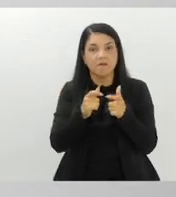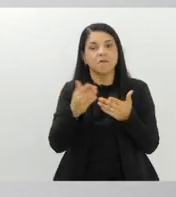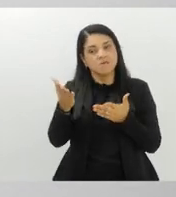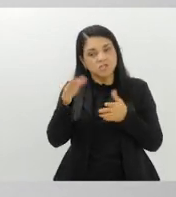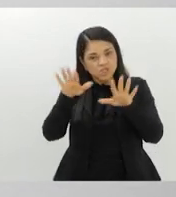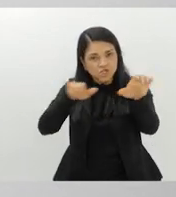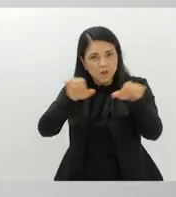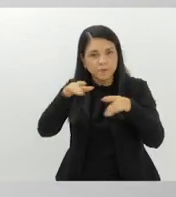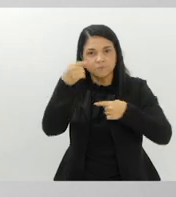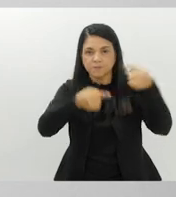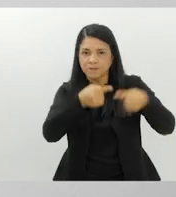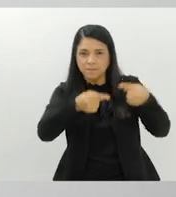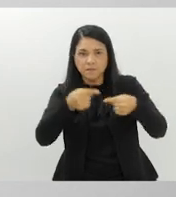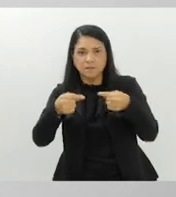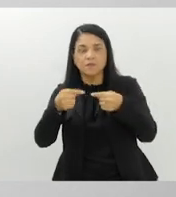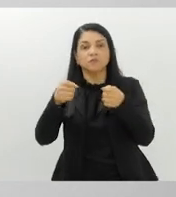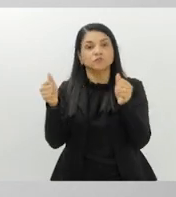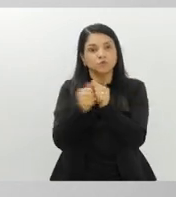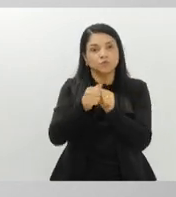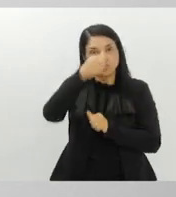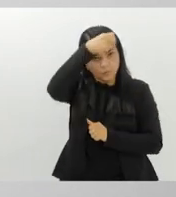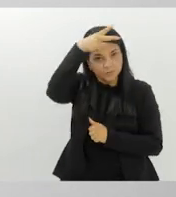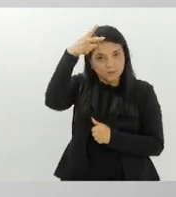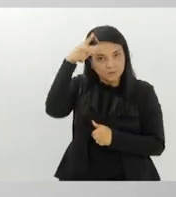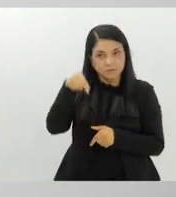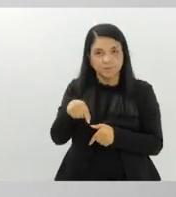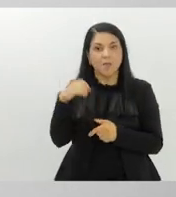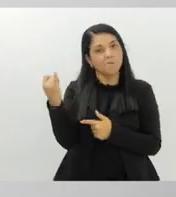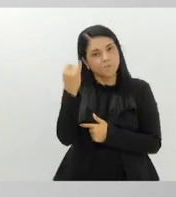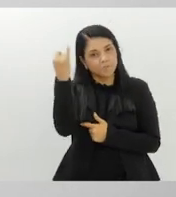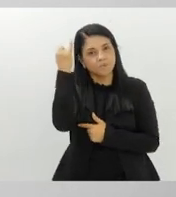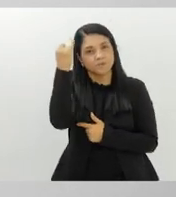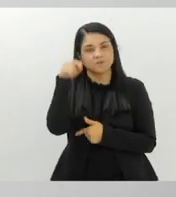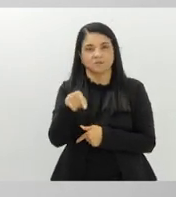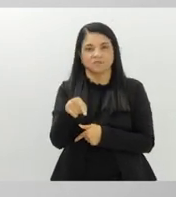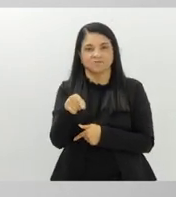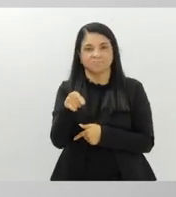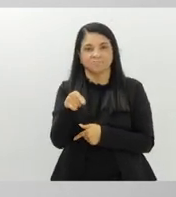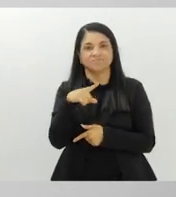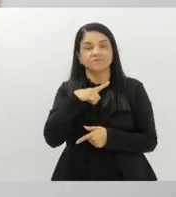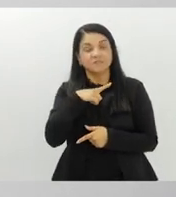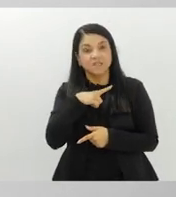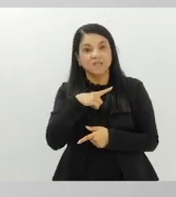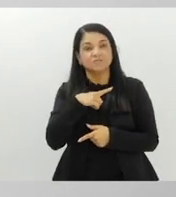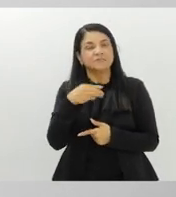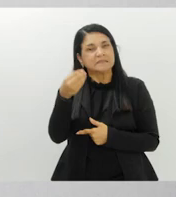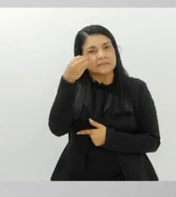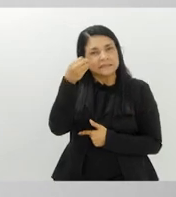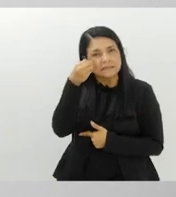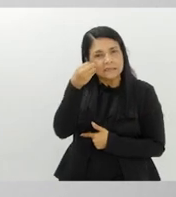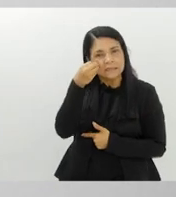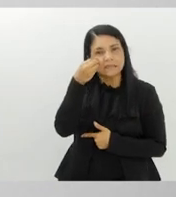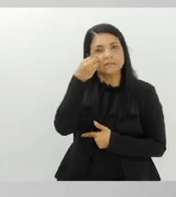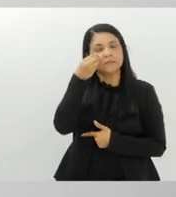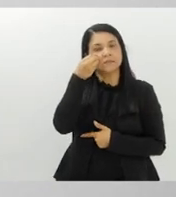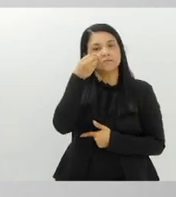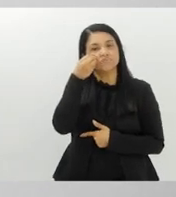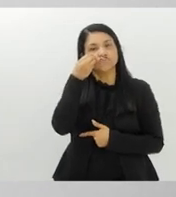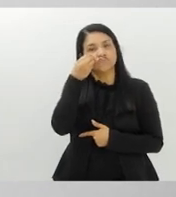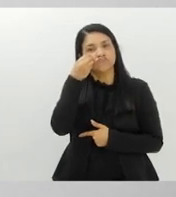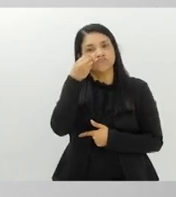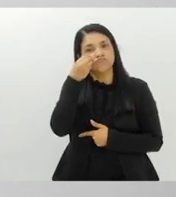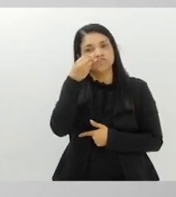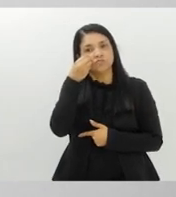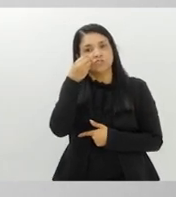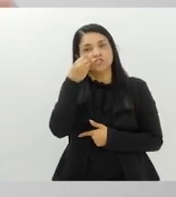com os municípios. Eu acho que isso é muito importante, porque uma das coisas que nós estamos tentando fazer é tirar a